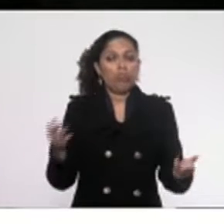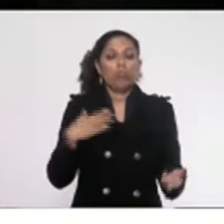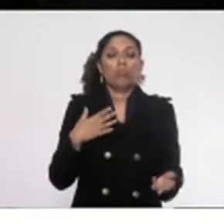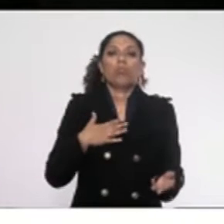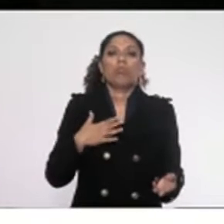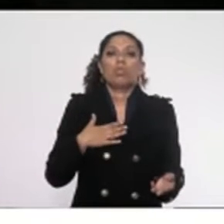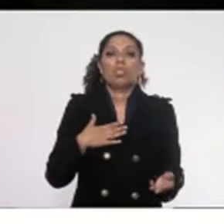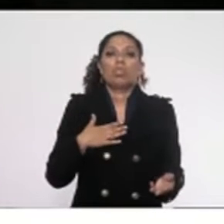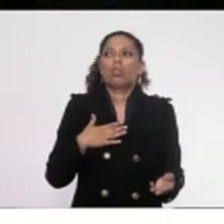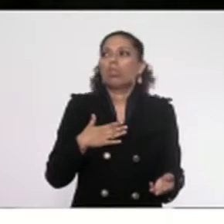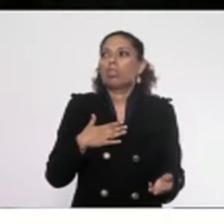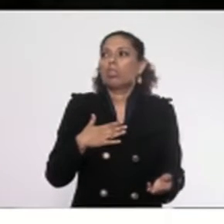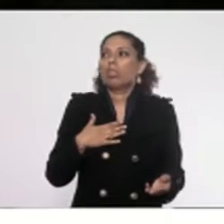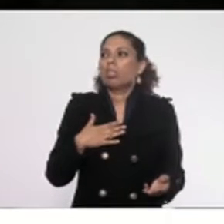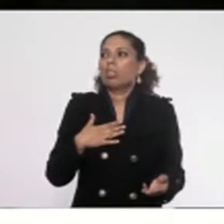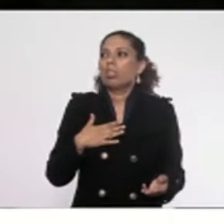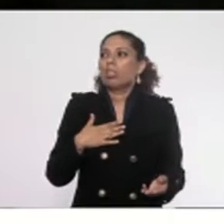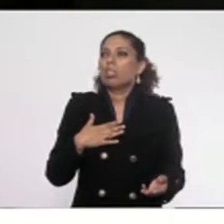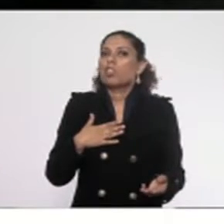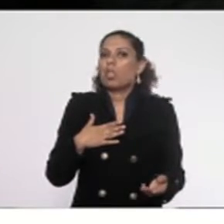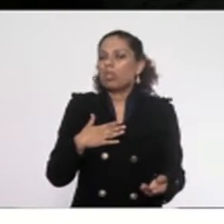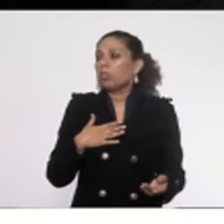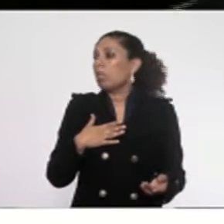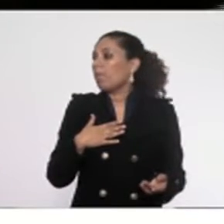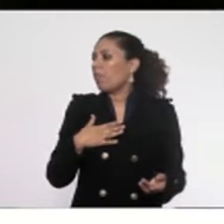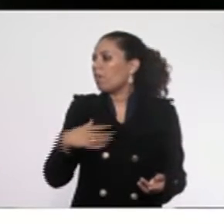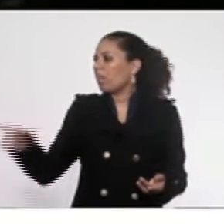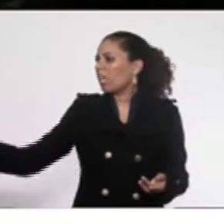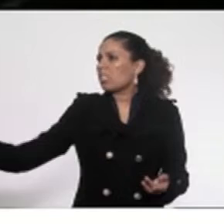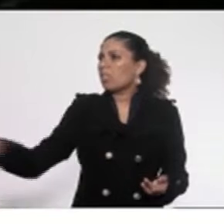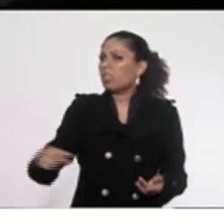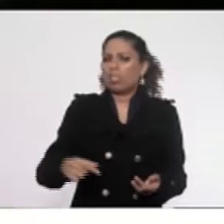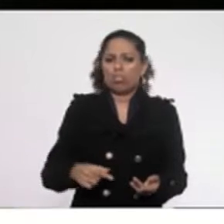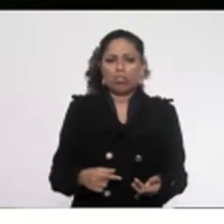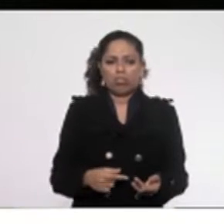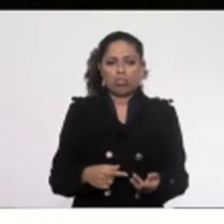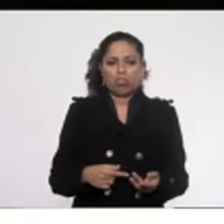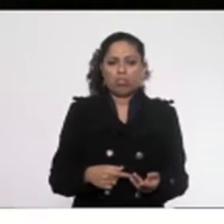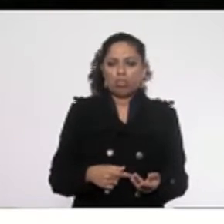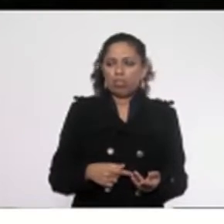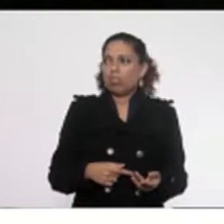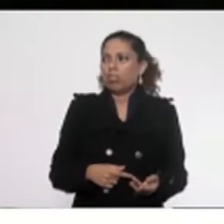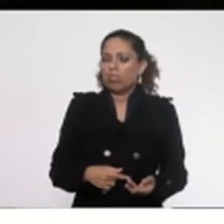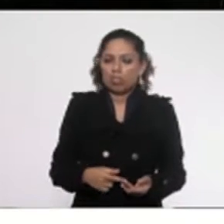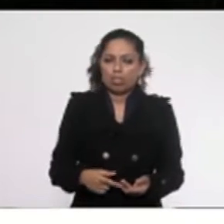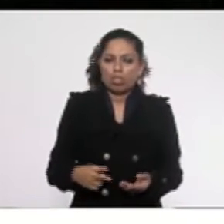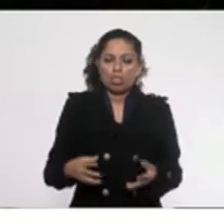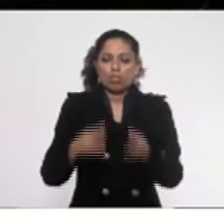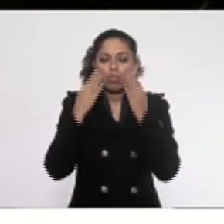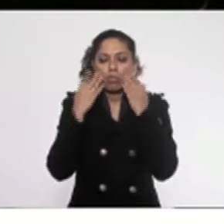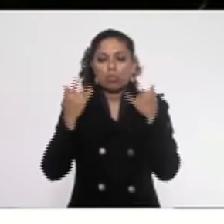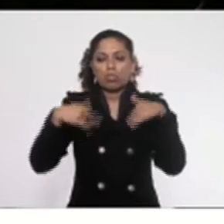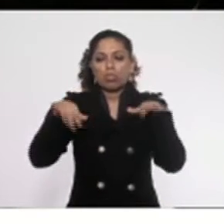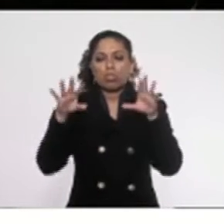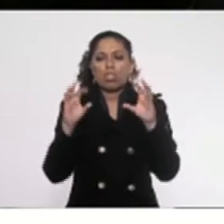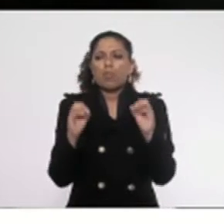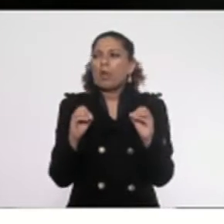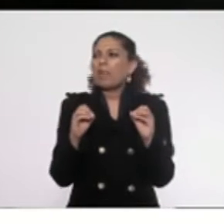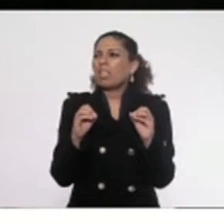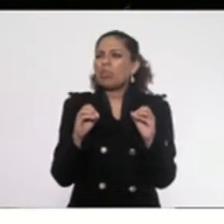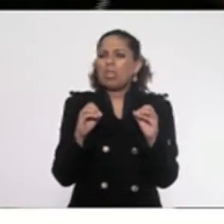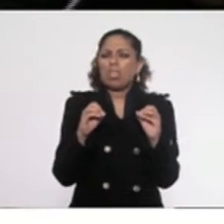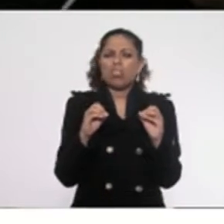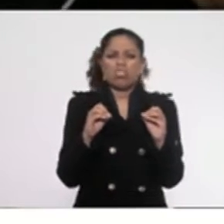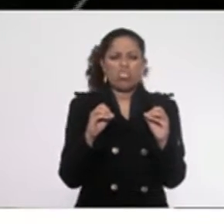minha emenda é uma emenda muito simples. É uma emenda apenas para dar transparência e que se